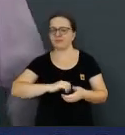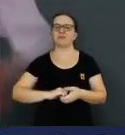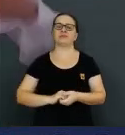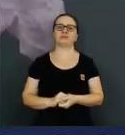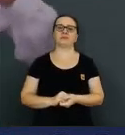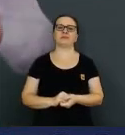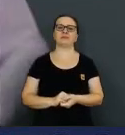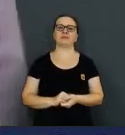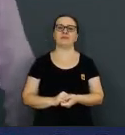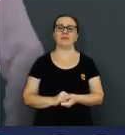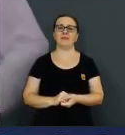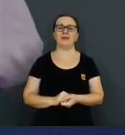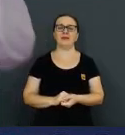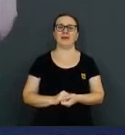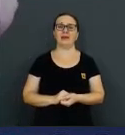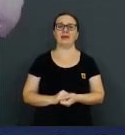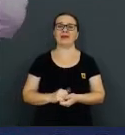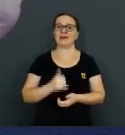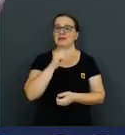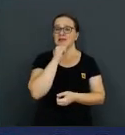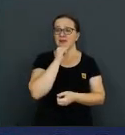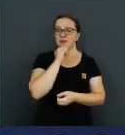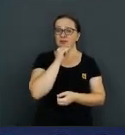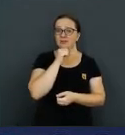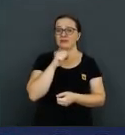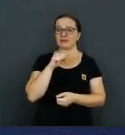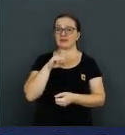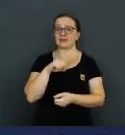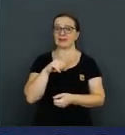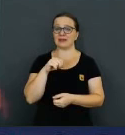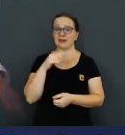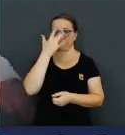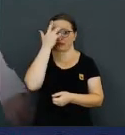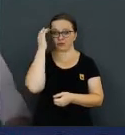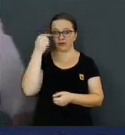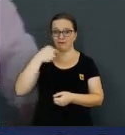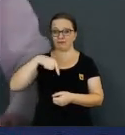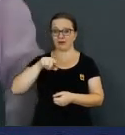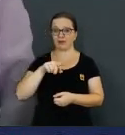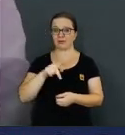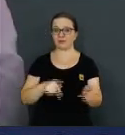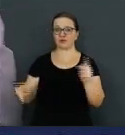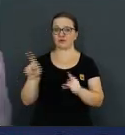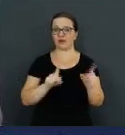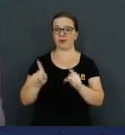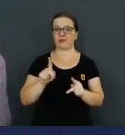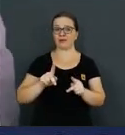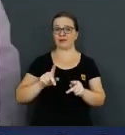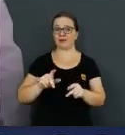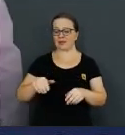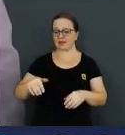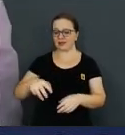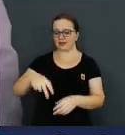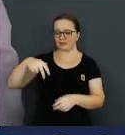ali da escada rolante, atchim, aquele vapor pulveriza todo o corrimão ali, e a pessoa desce lá e pá, põe a mão